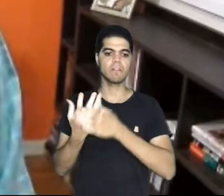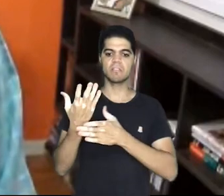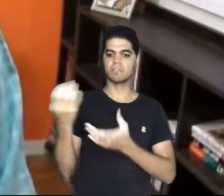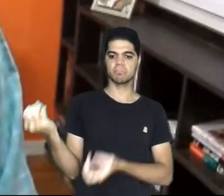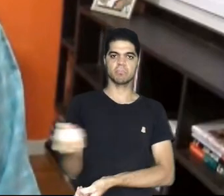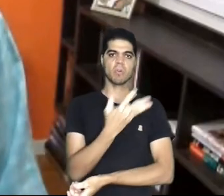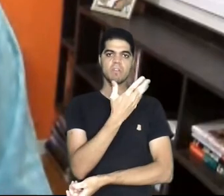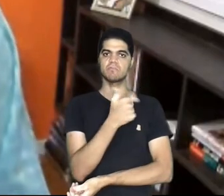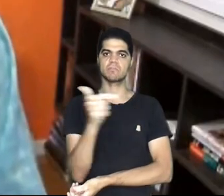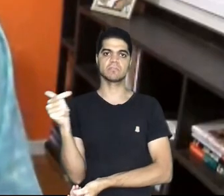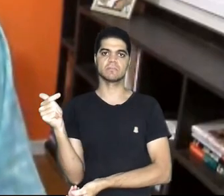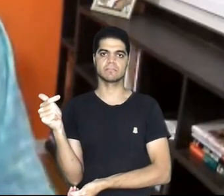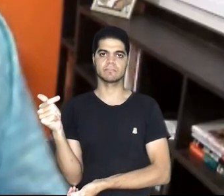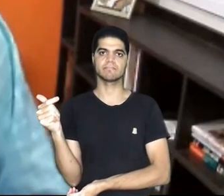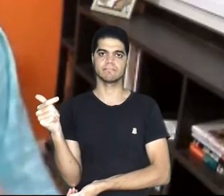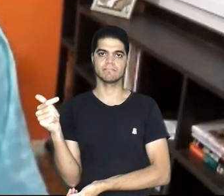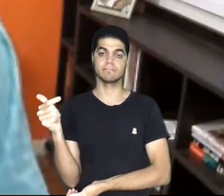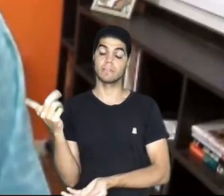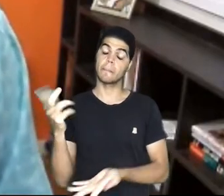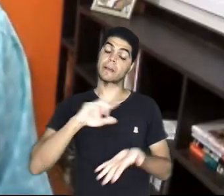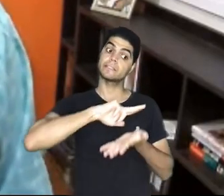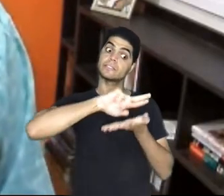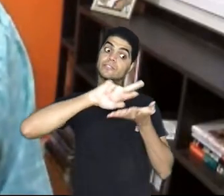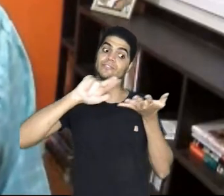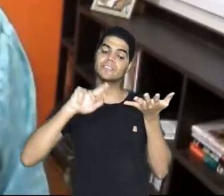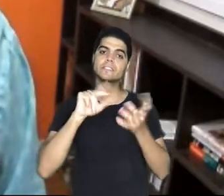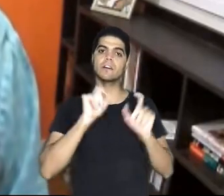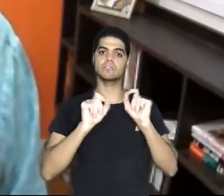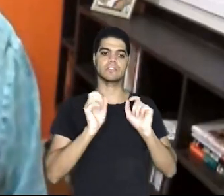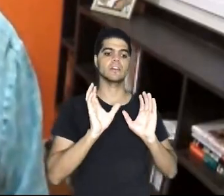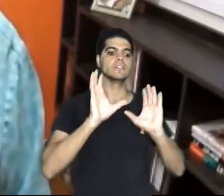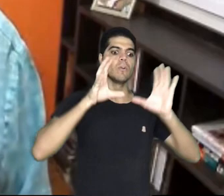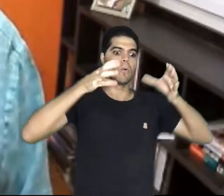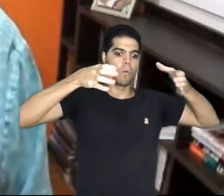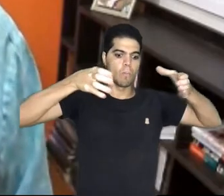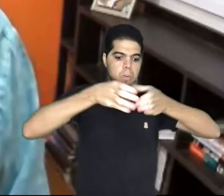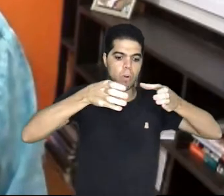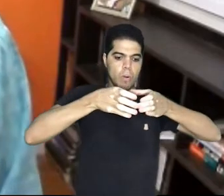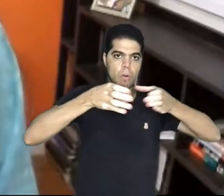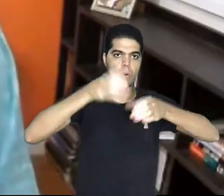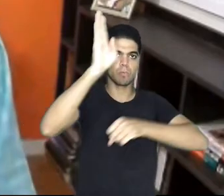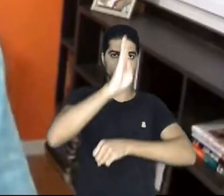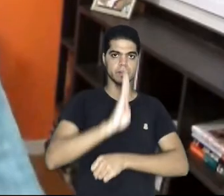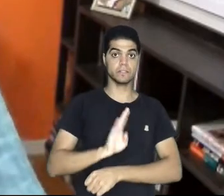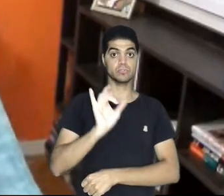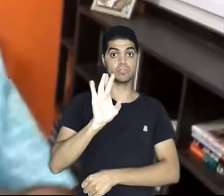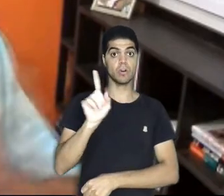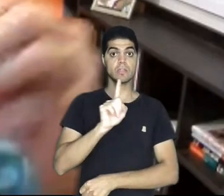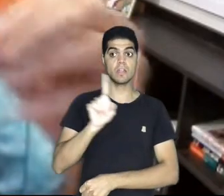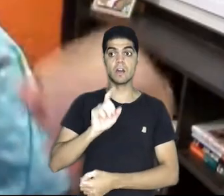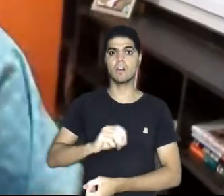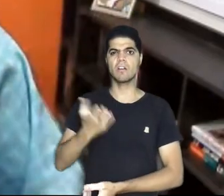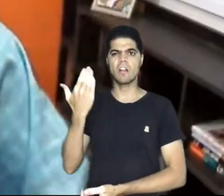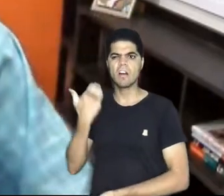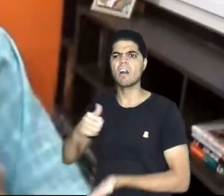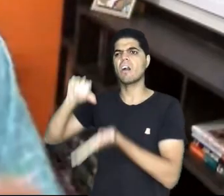inovação aí, né? Agora, essa diversidade não é apenas dentro do Brasil, não é apenas em termos das antigas